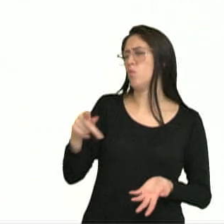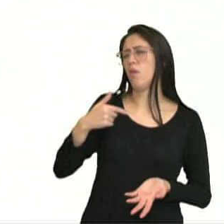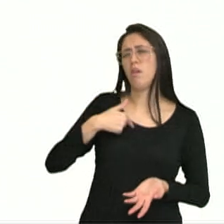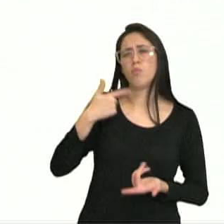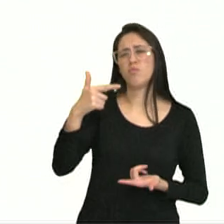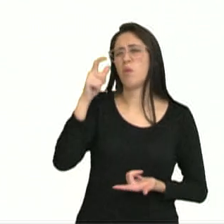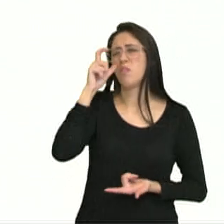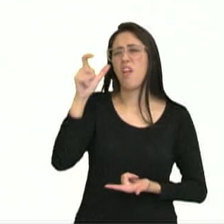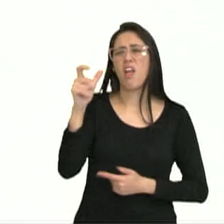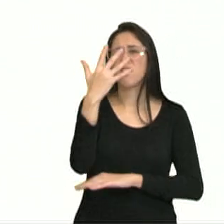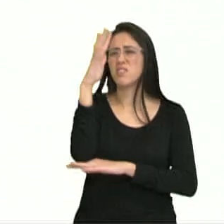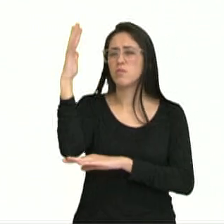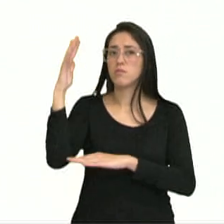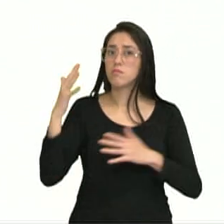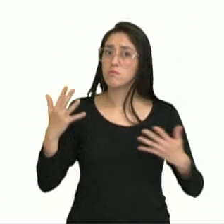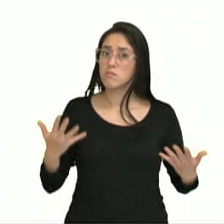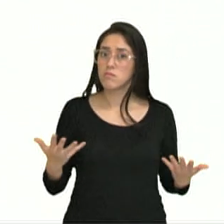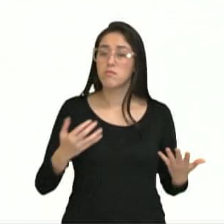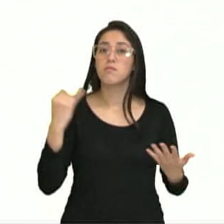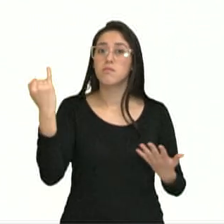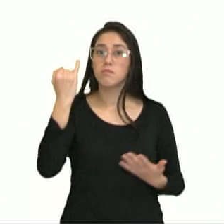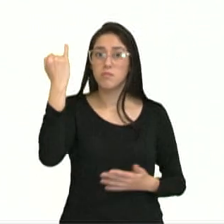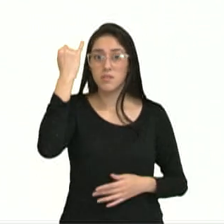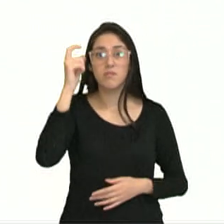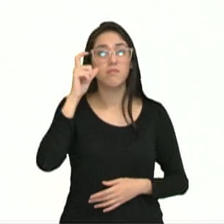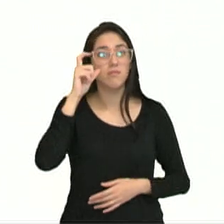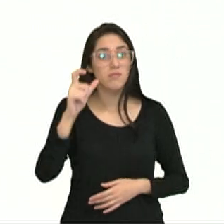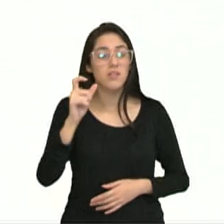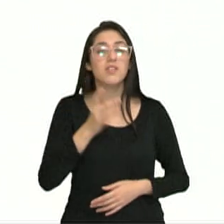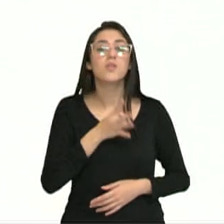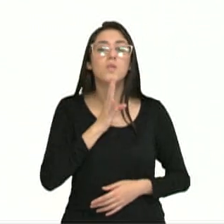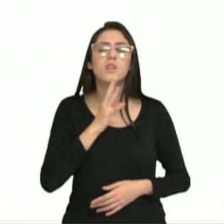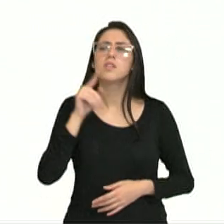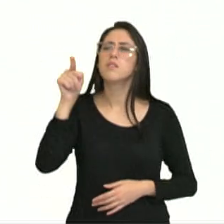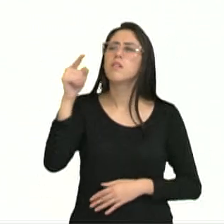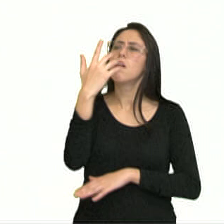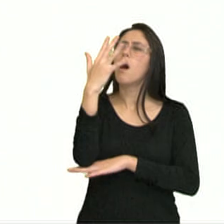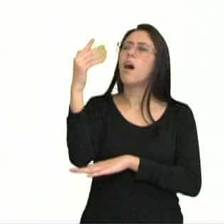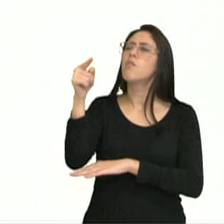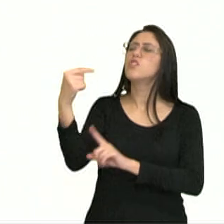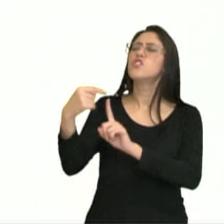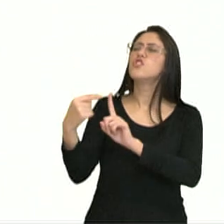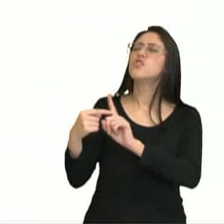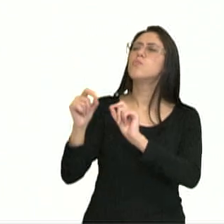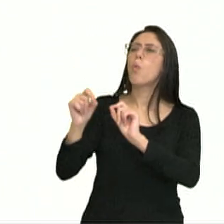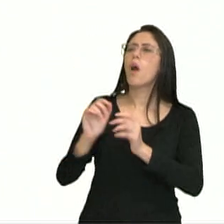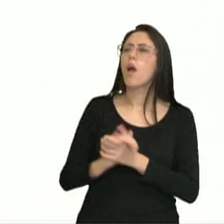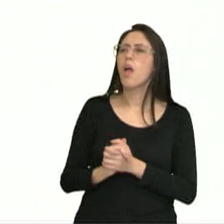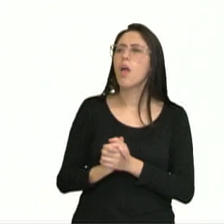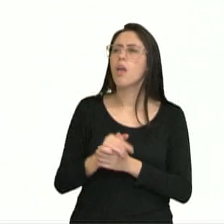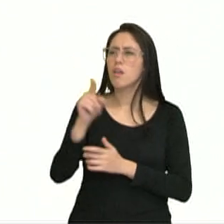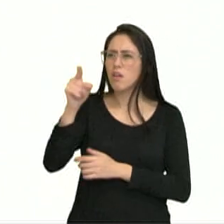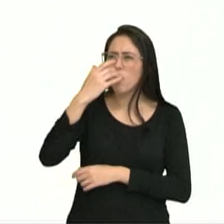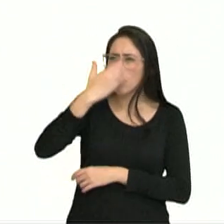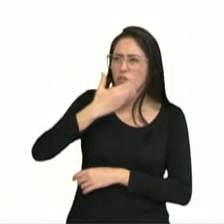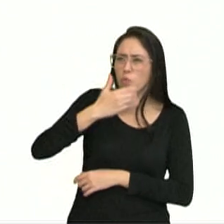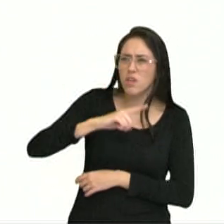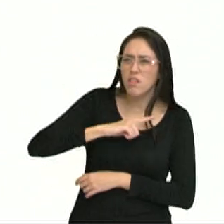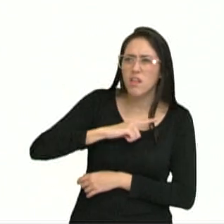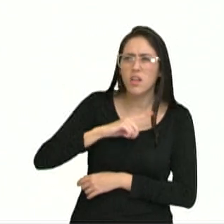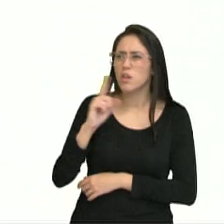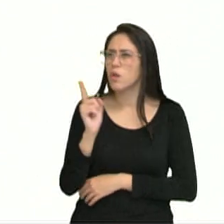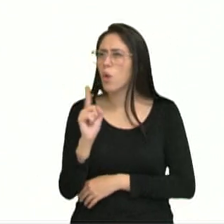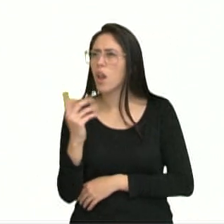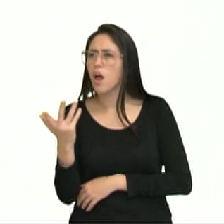interessa. Pessoal, mas vale a pena a gente saber, que tipo de árvore é essa? Se é frutífera, não é frutífera,